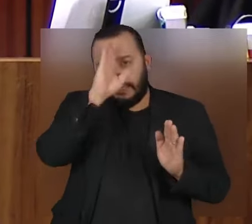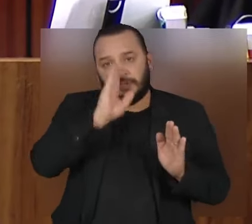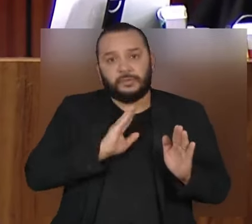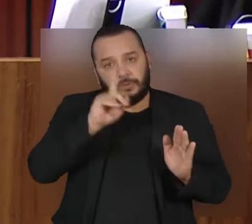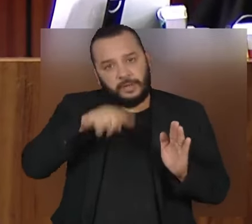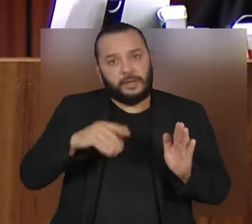Legenda